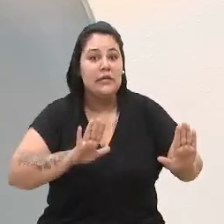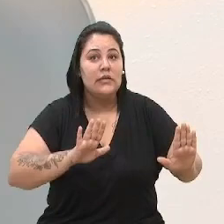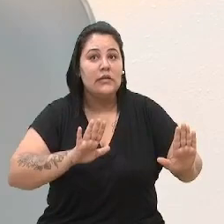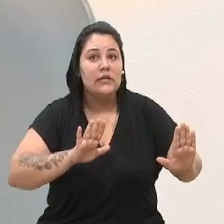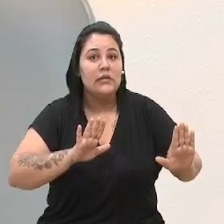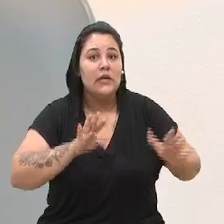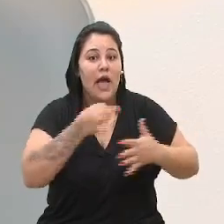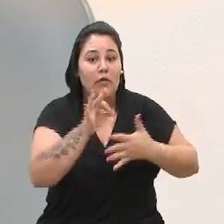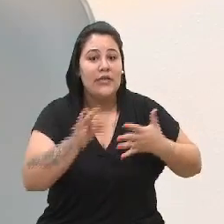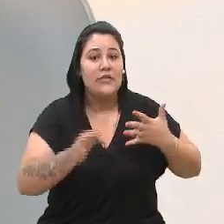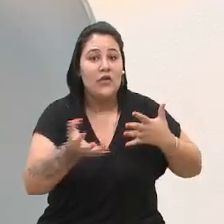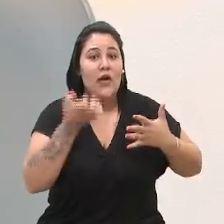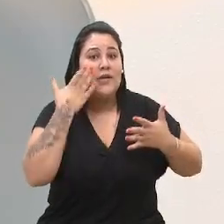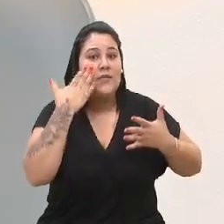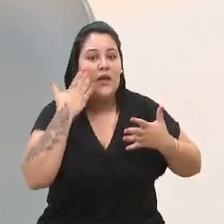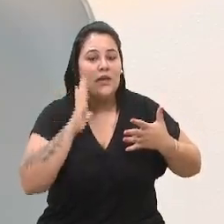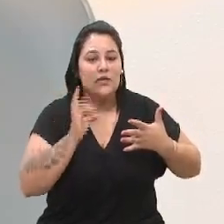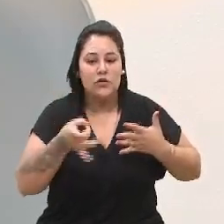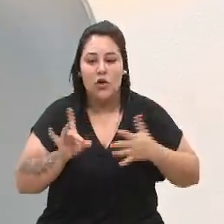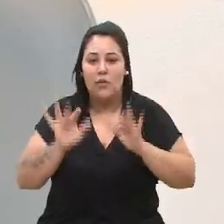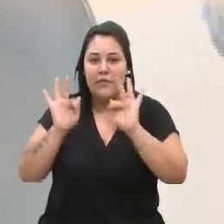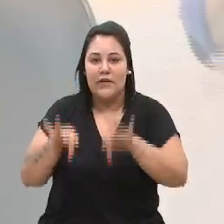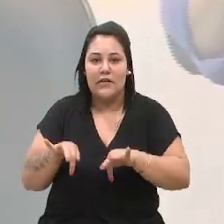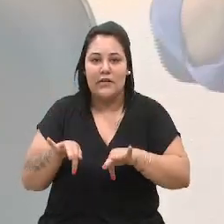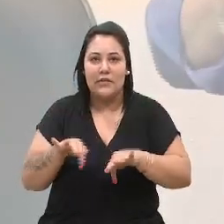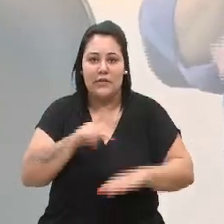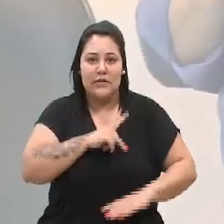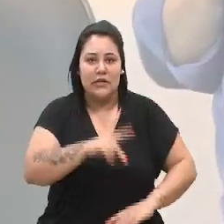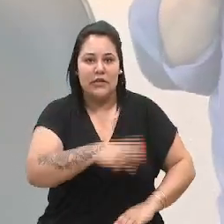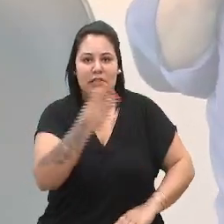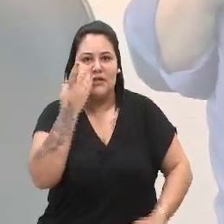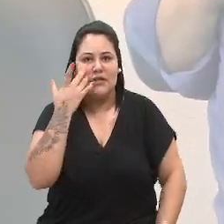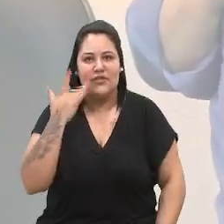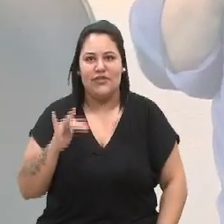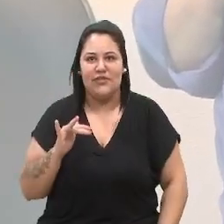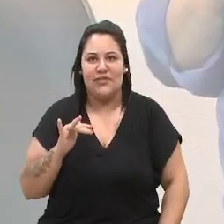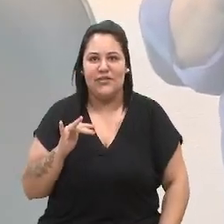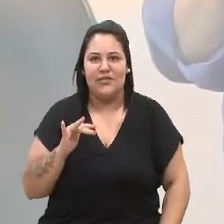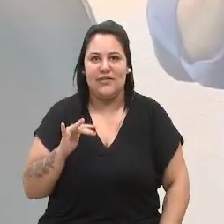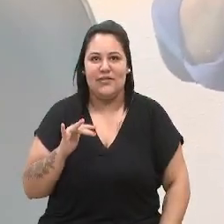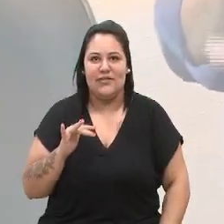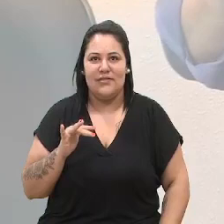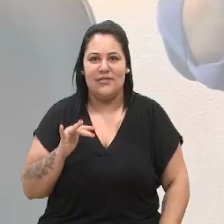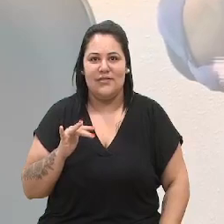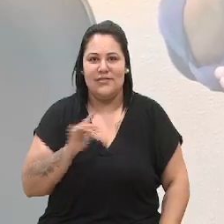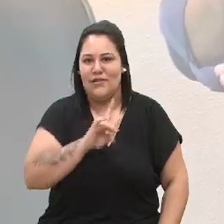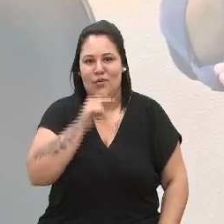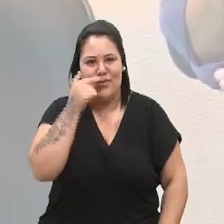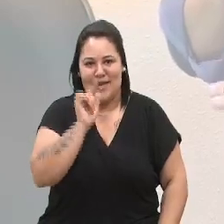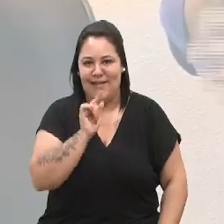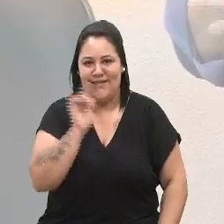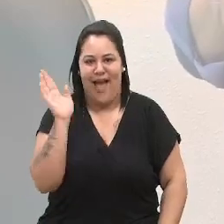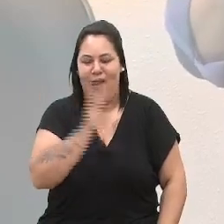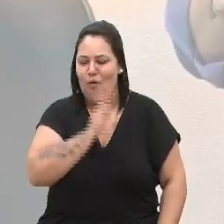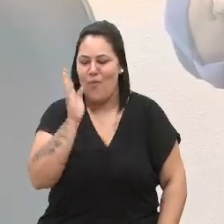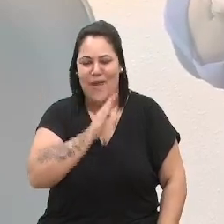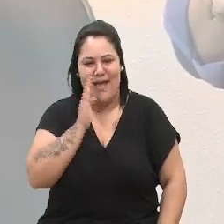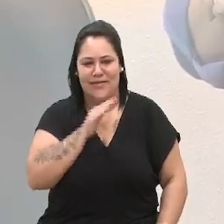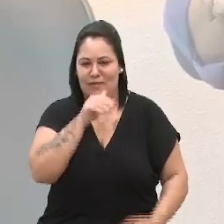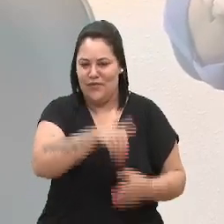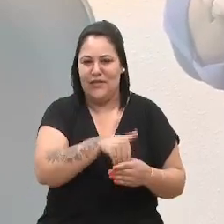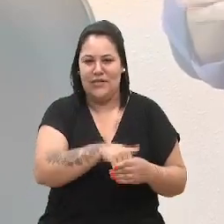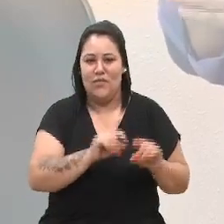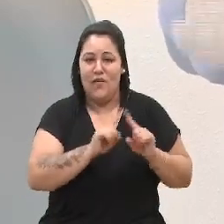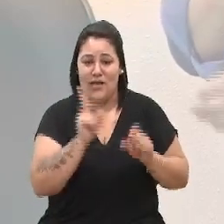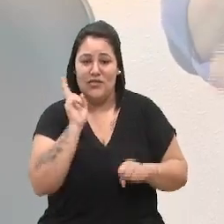quesito. E só para concluir, presidente, em 3 dias não vai dar para fazer todo esse estudo. Está atropelado isso aí, mas quando se cuida